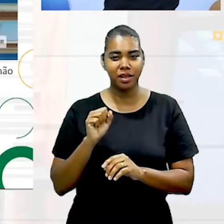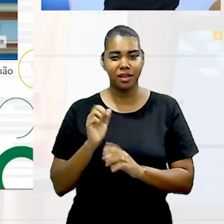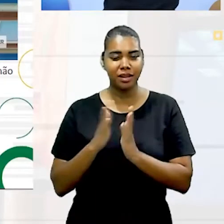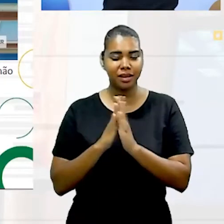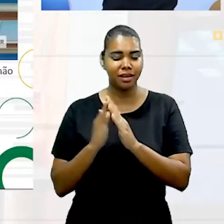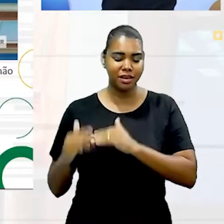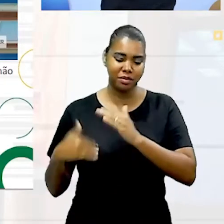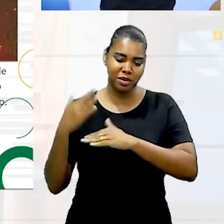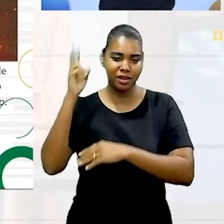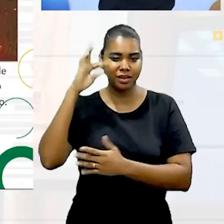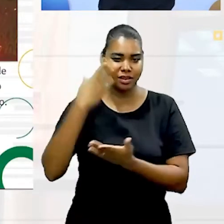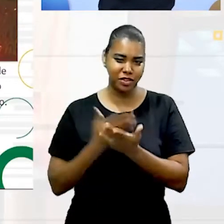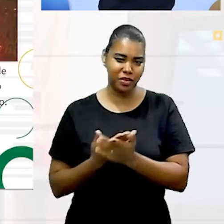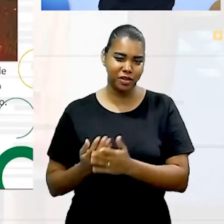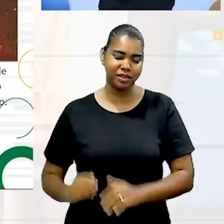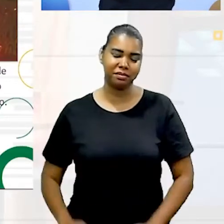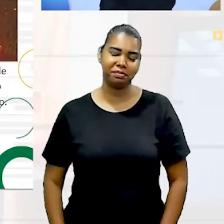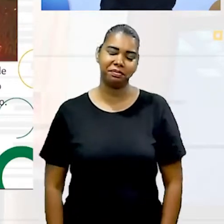história.